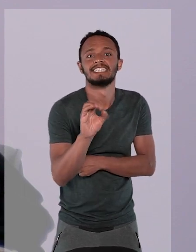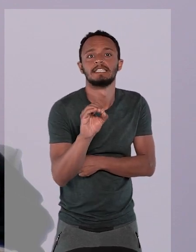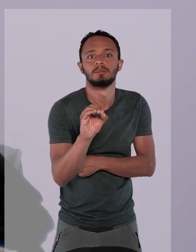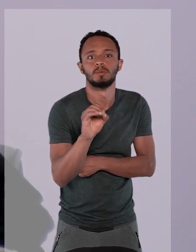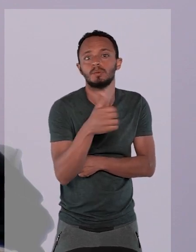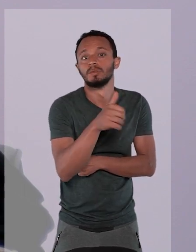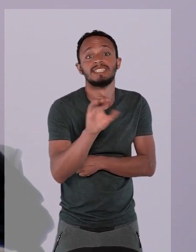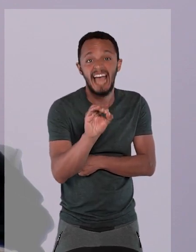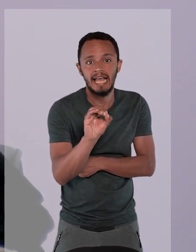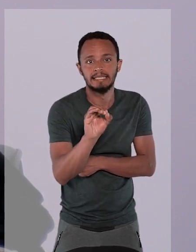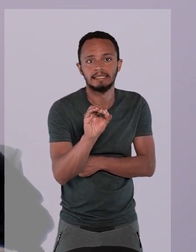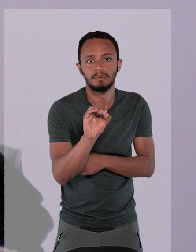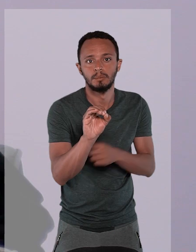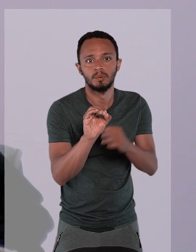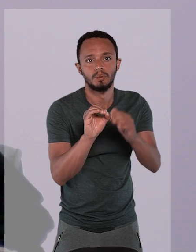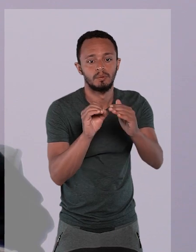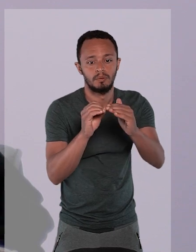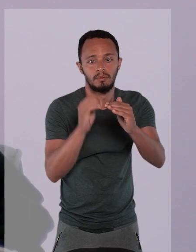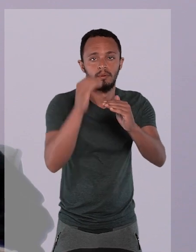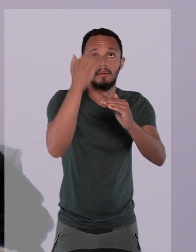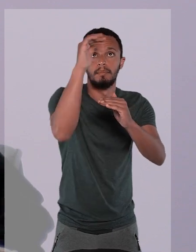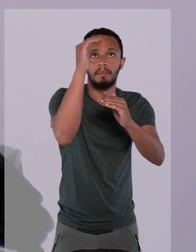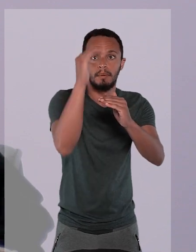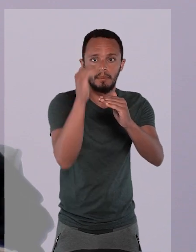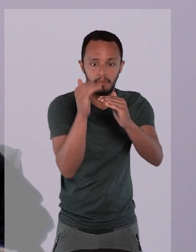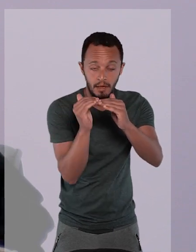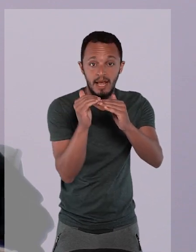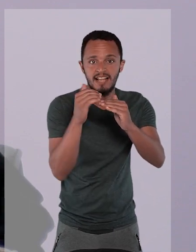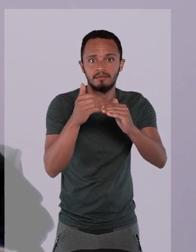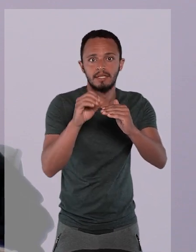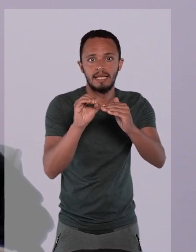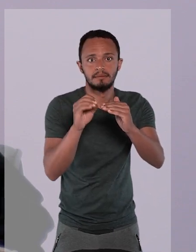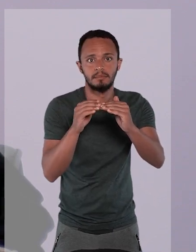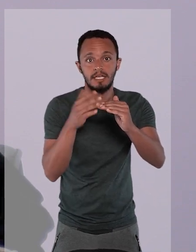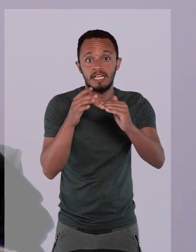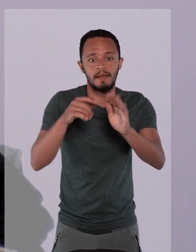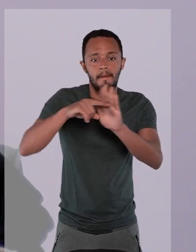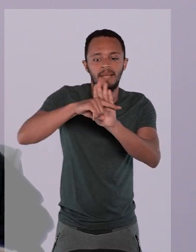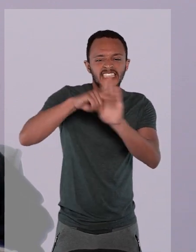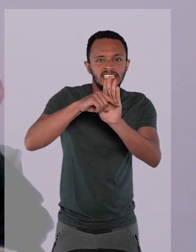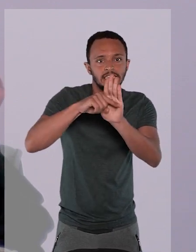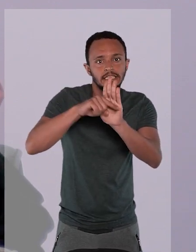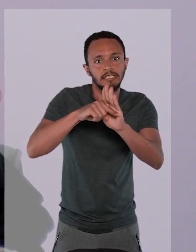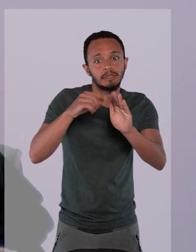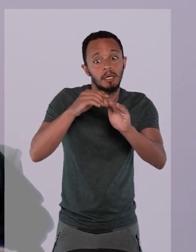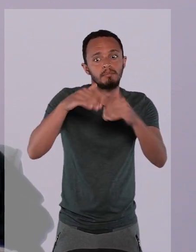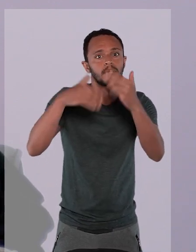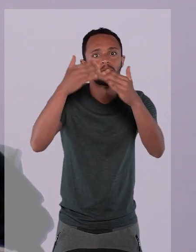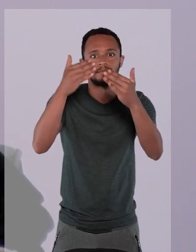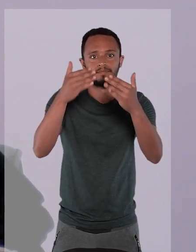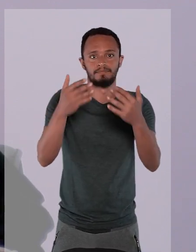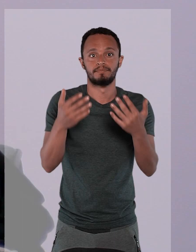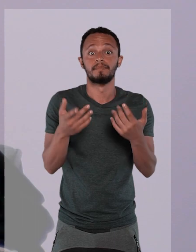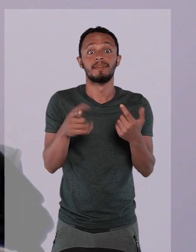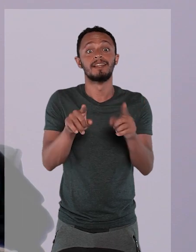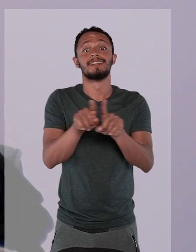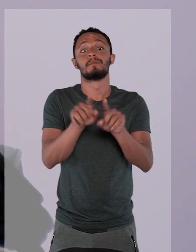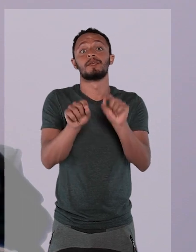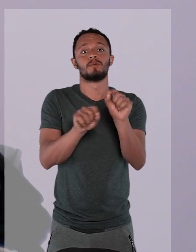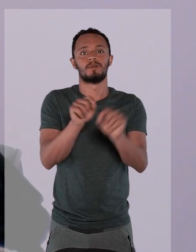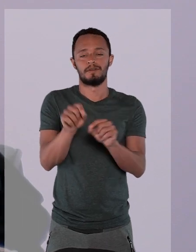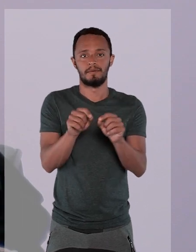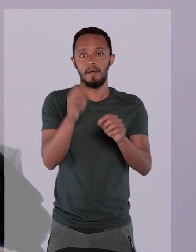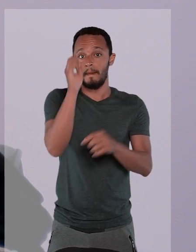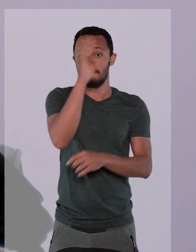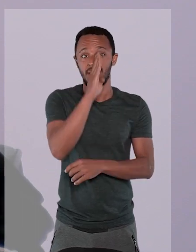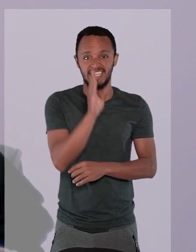que nós temos. E terceiro, que eu considero muito importante, é que o Brasil é um país tão desigual e tão